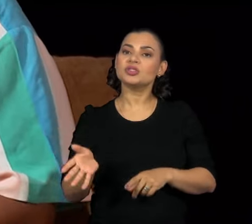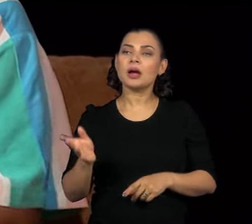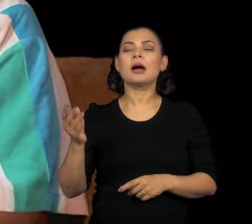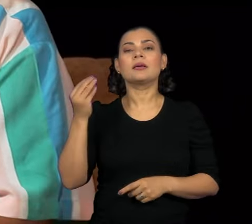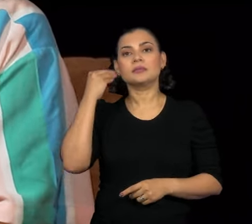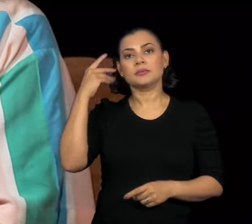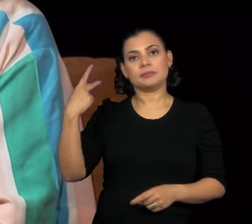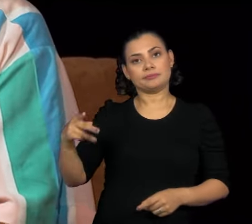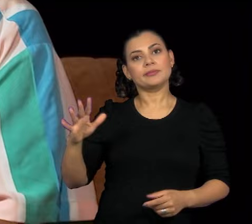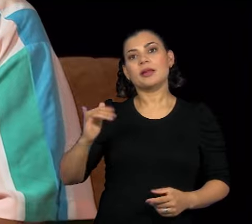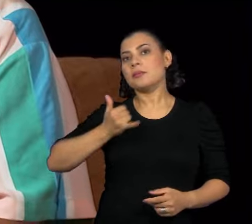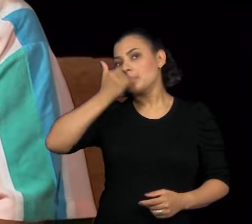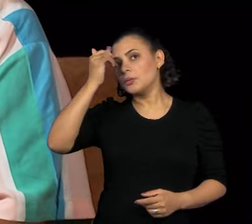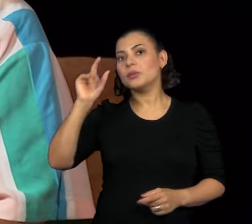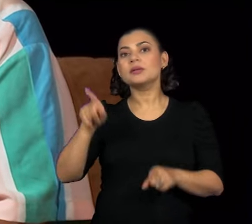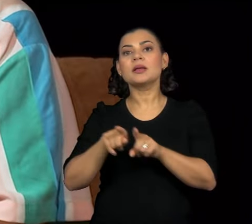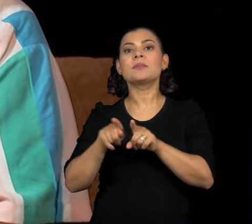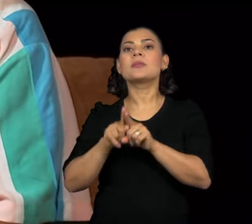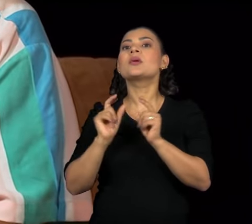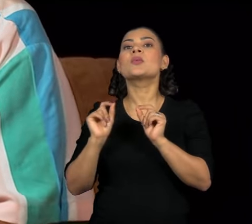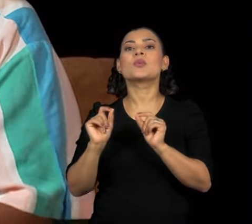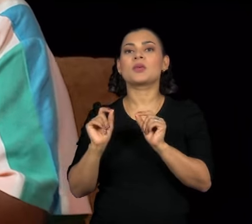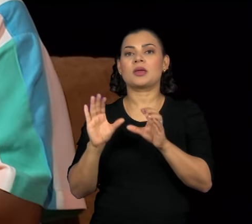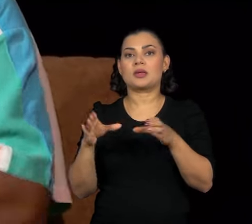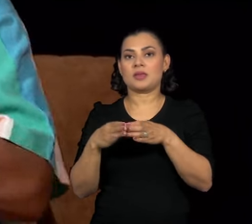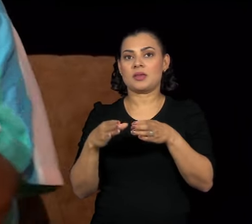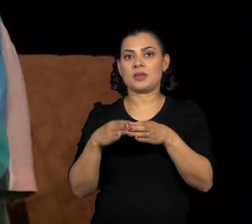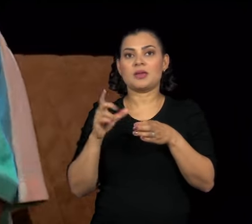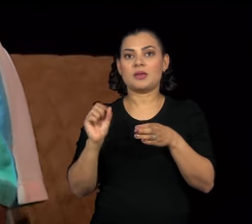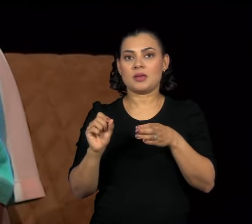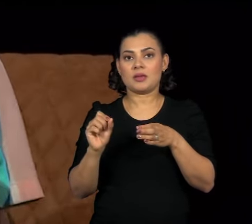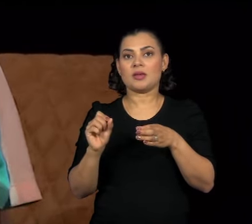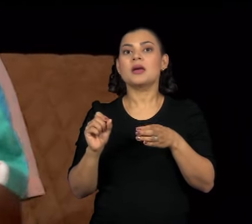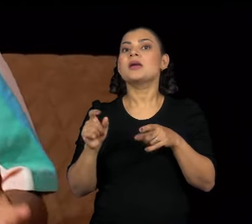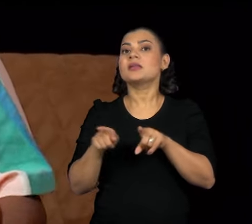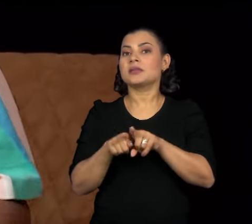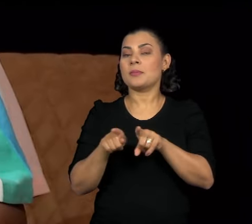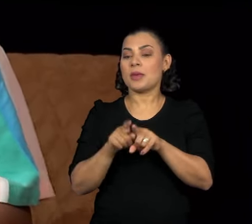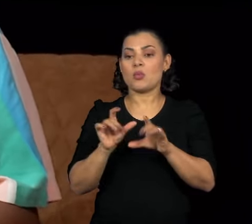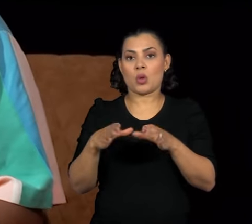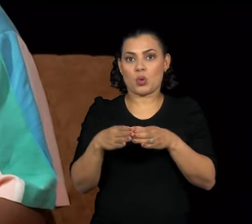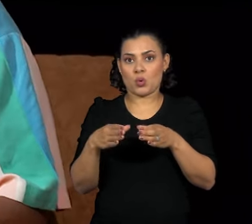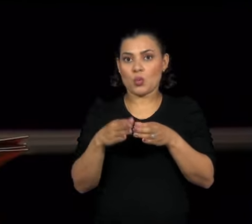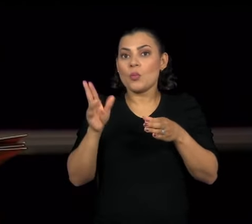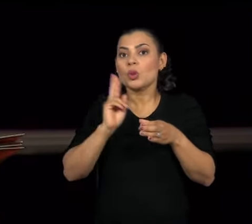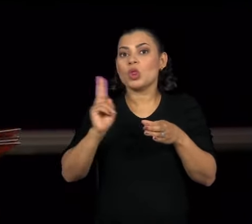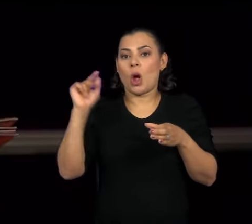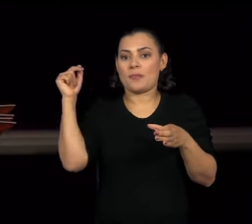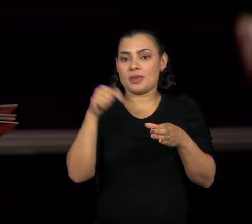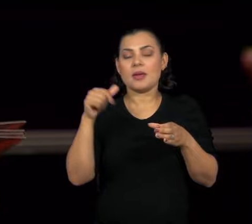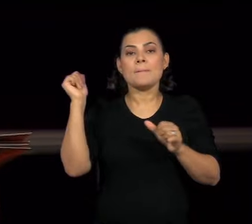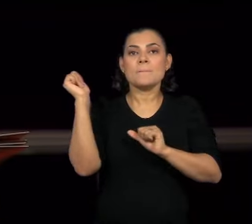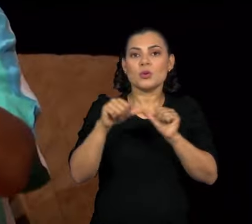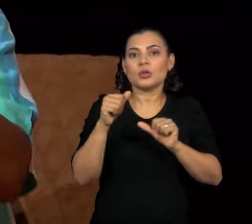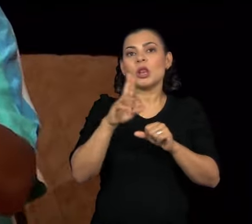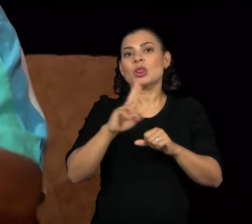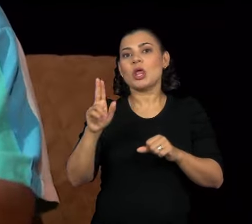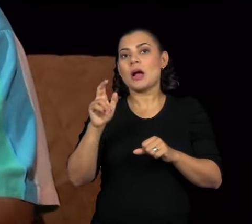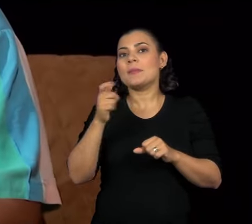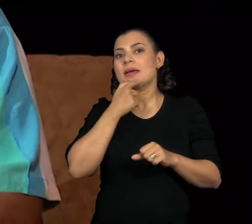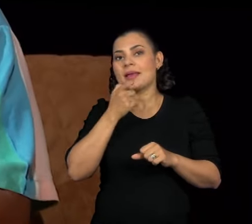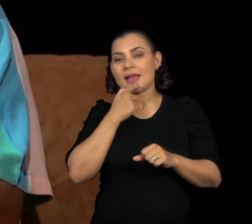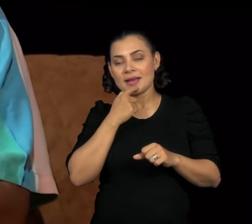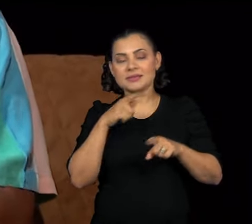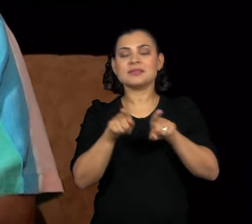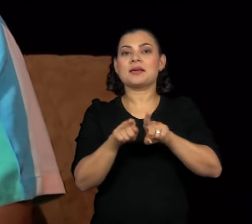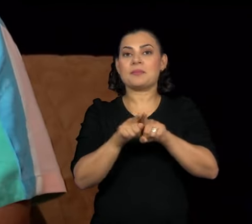passagem trágica com um outro nome inglês, que era The Butts Higgs. Aí pintamos os instrumentos e